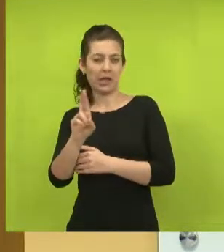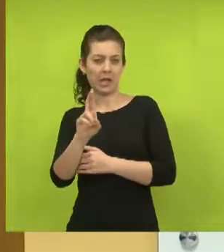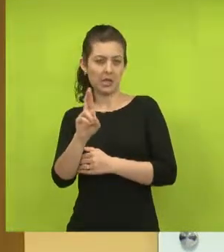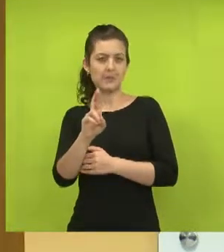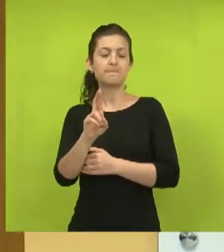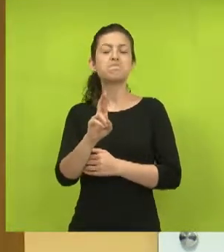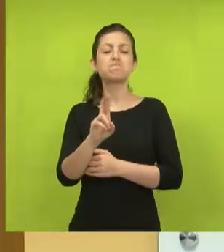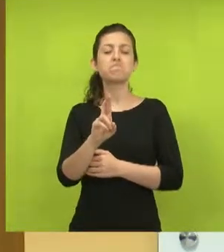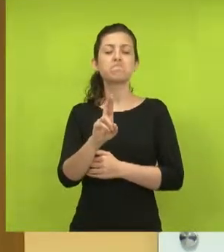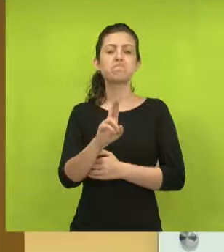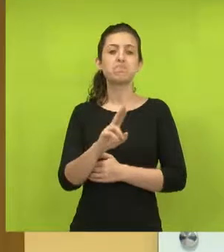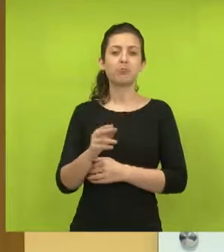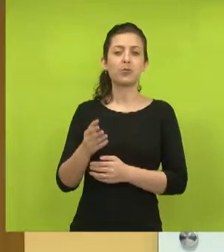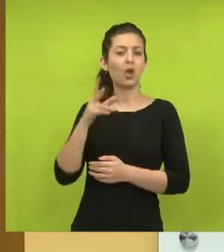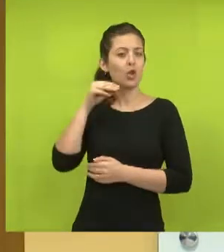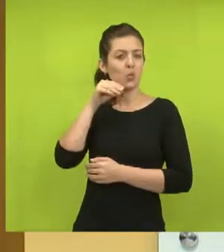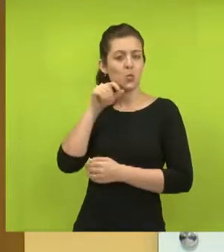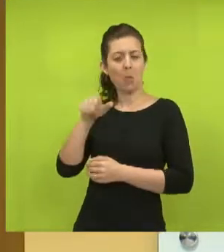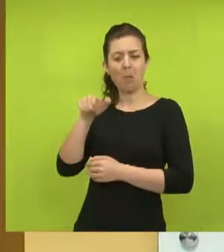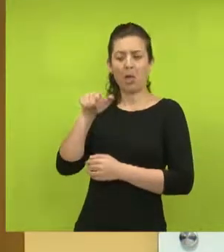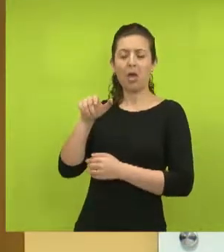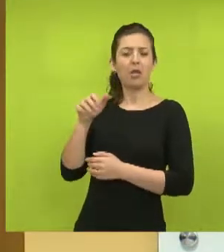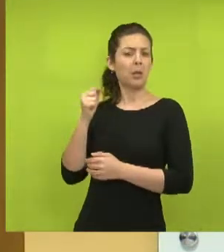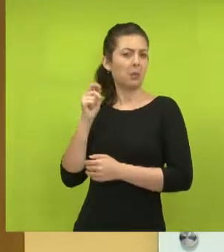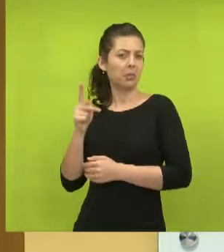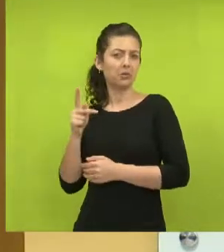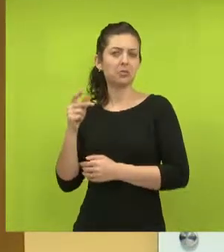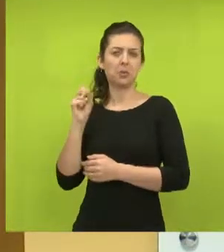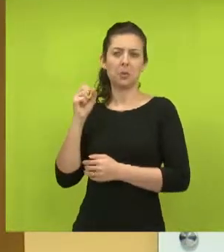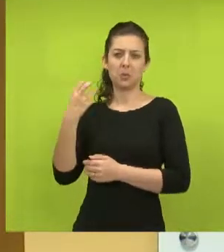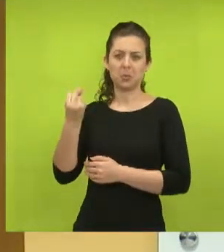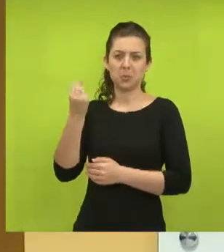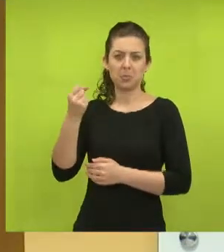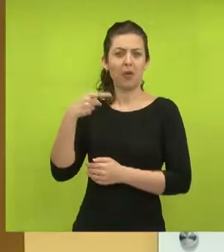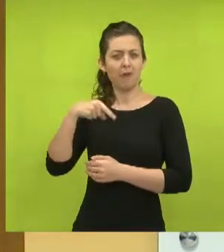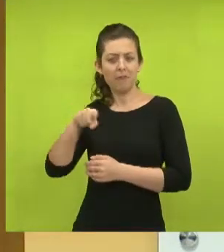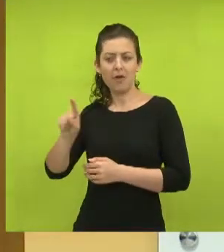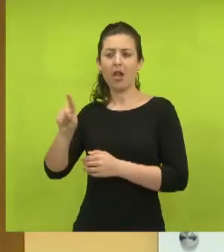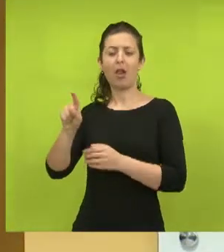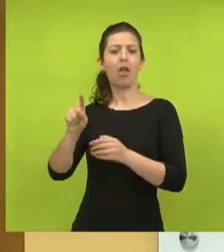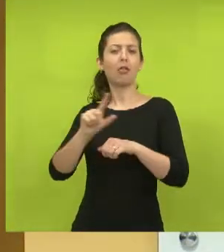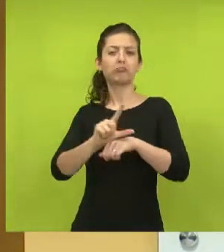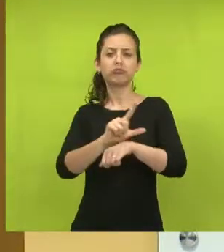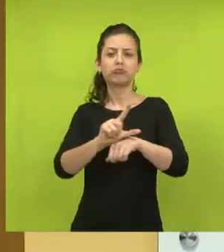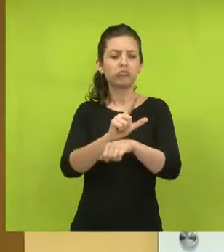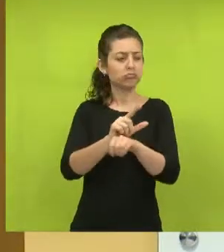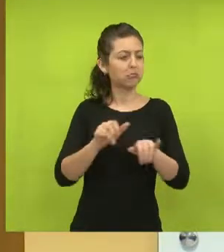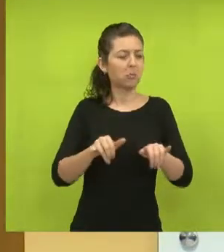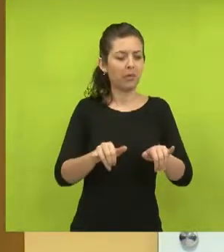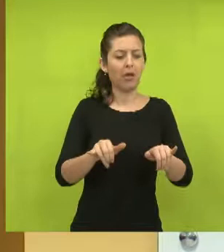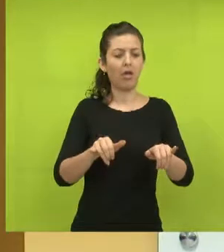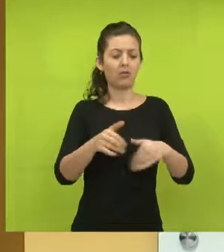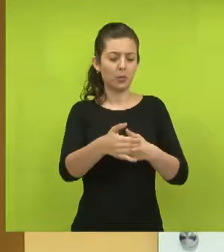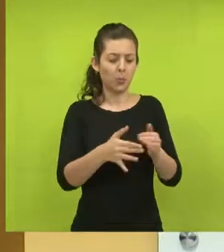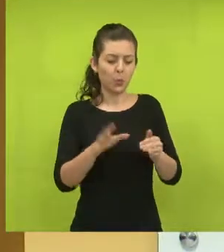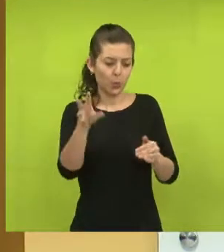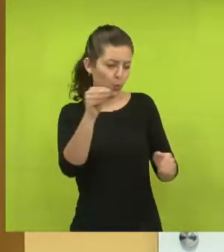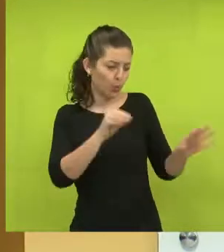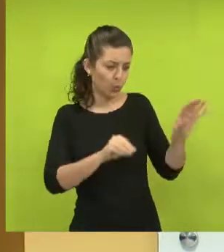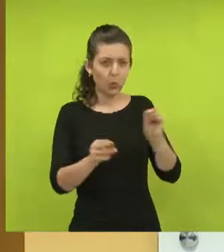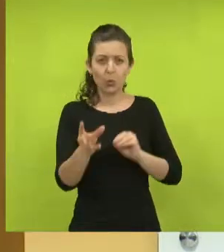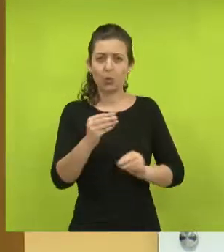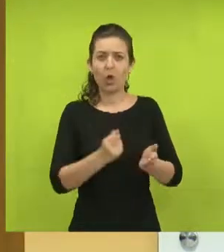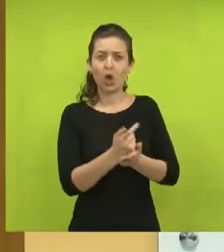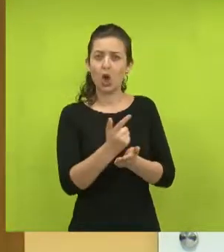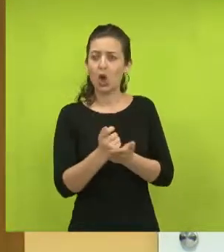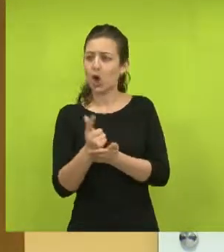R$250. Então, o servidor vai até esse posto comercial e ele monta a sua cesta de Natal. Então, ele compra o que ele